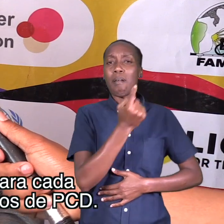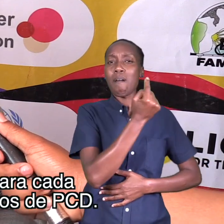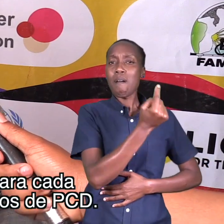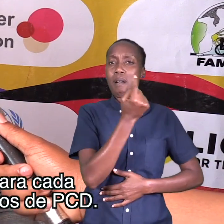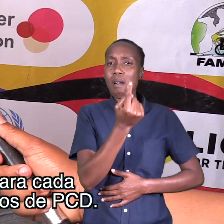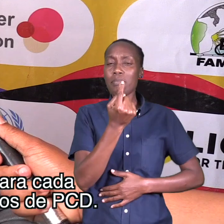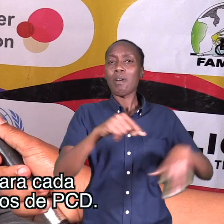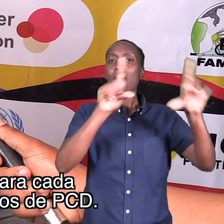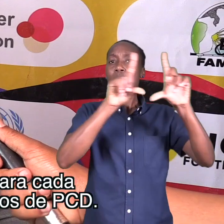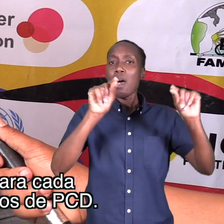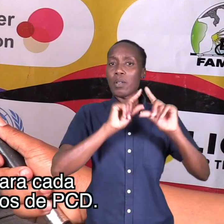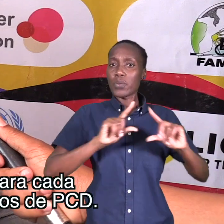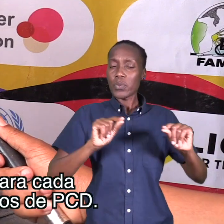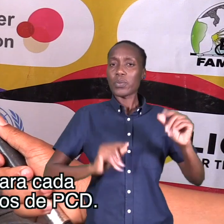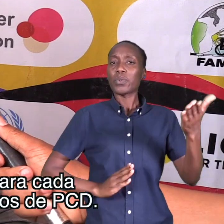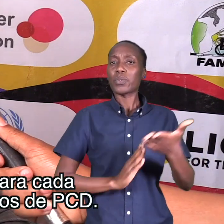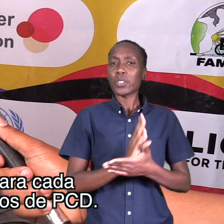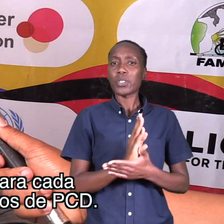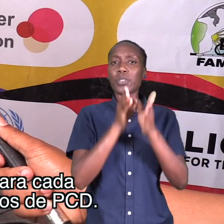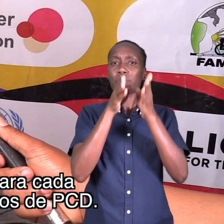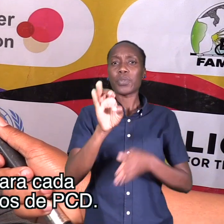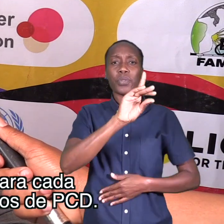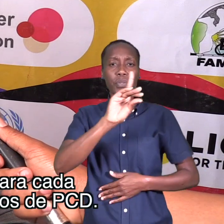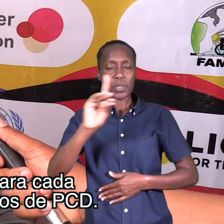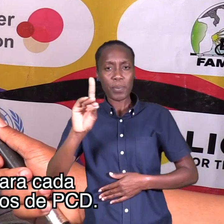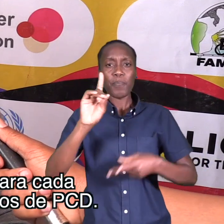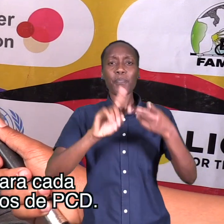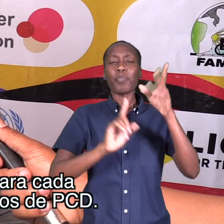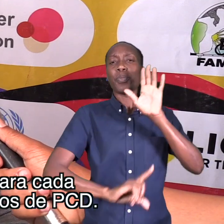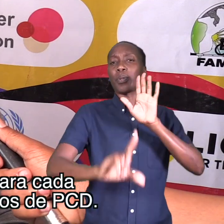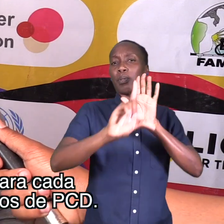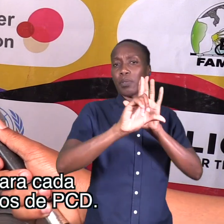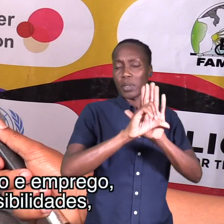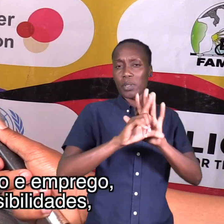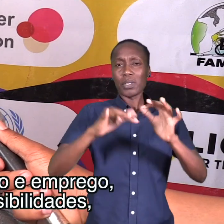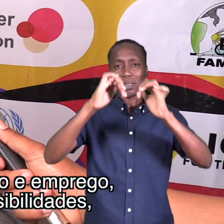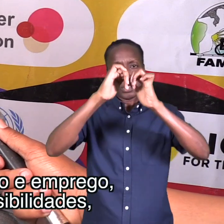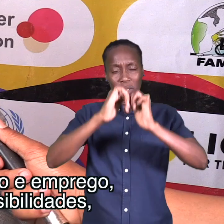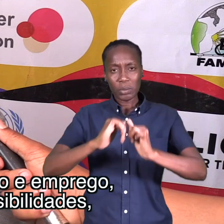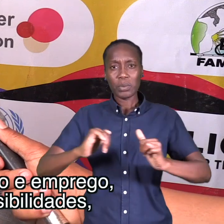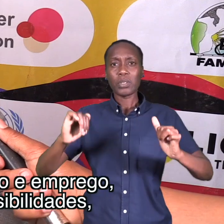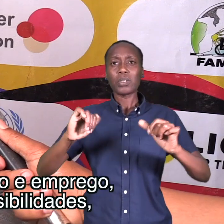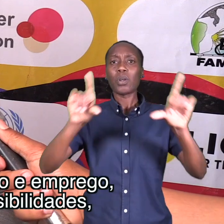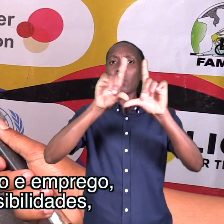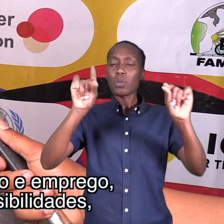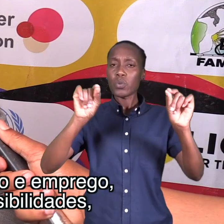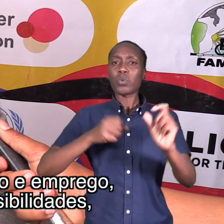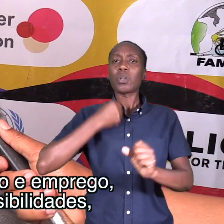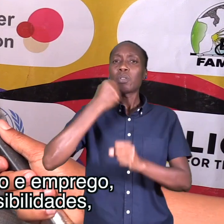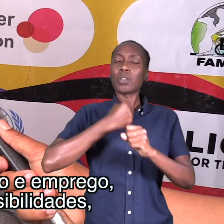caso relacionados aos direitos das pessoas com deficiência. Leis específicas